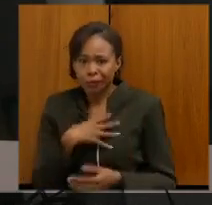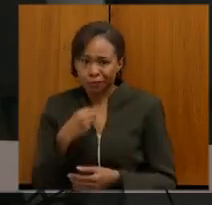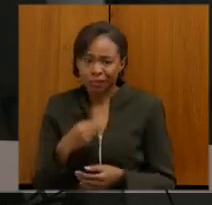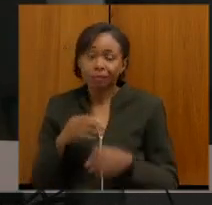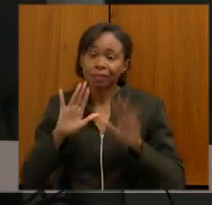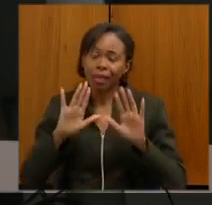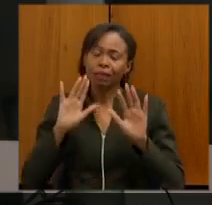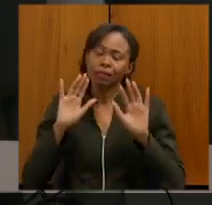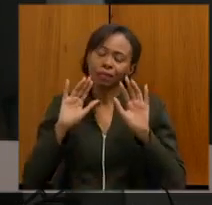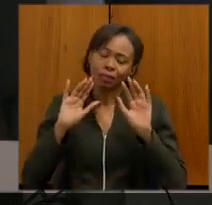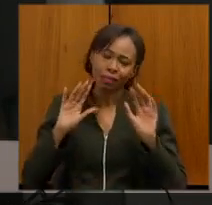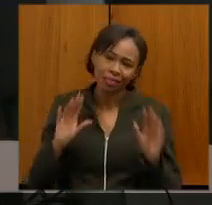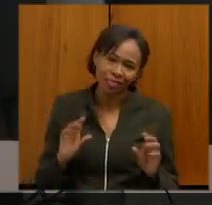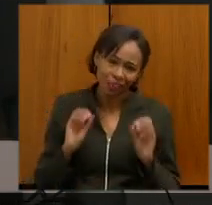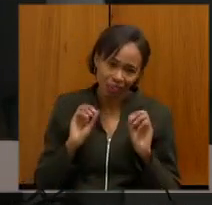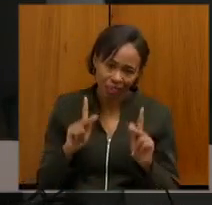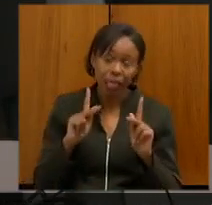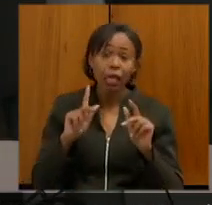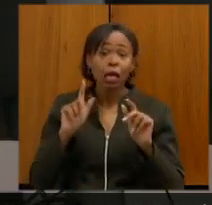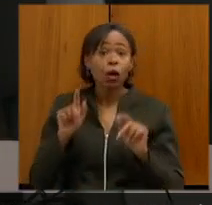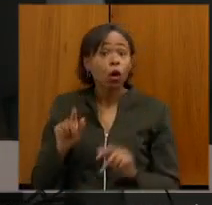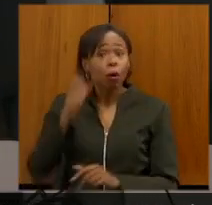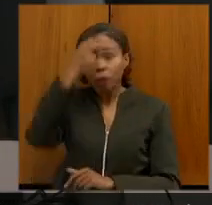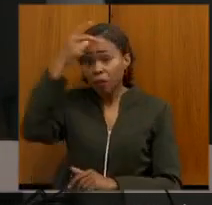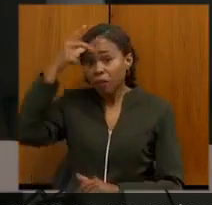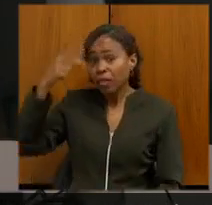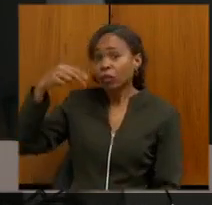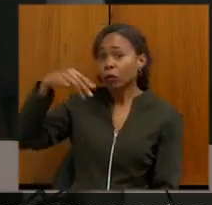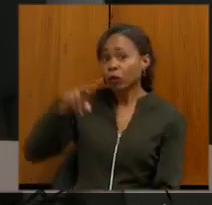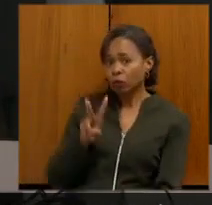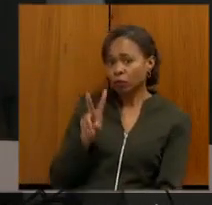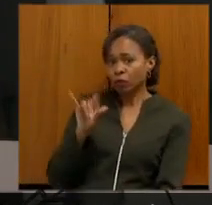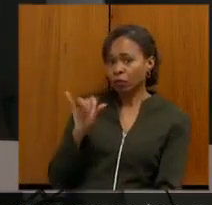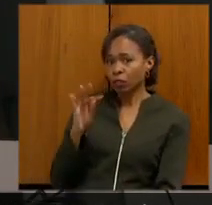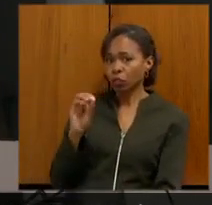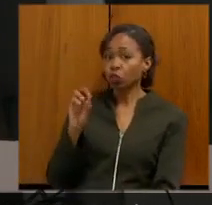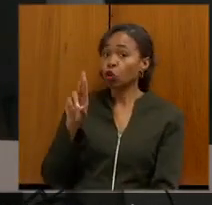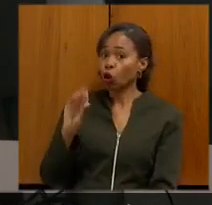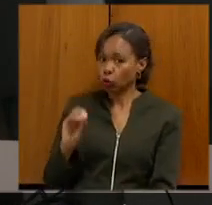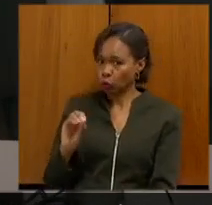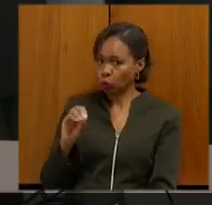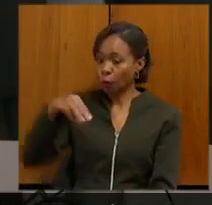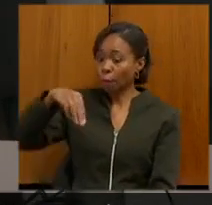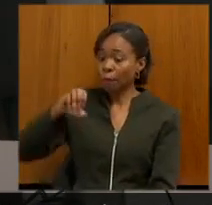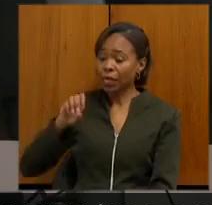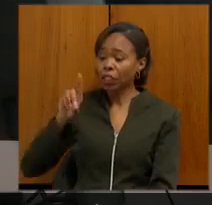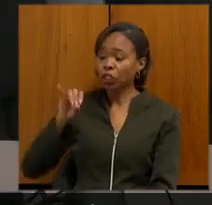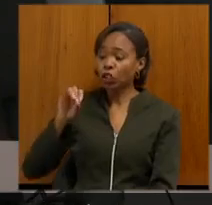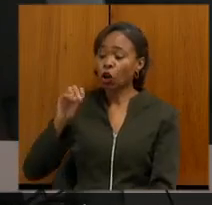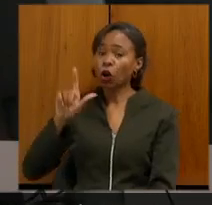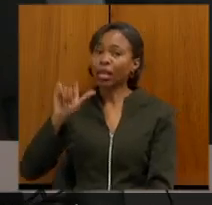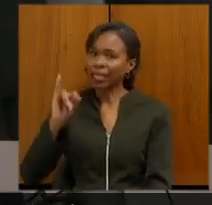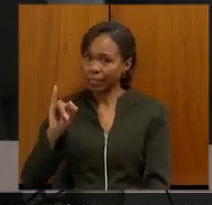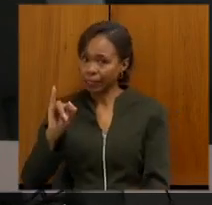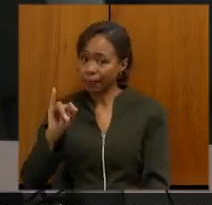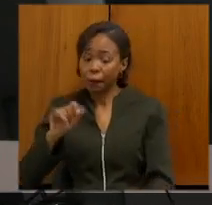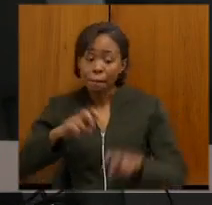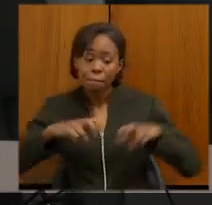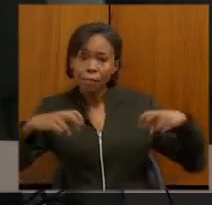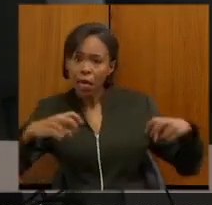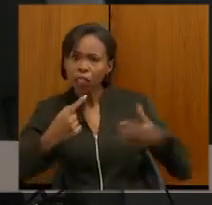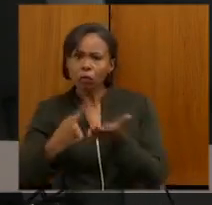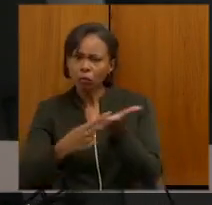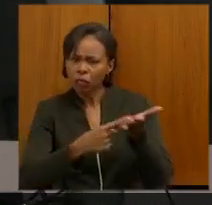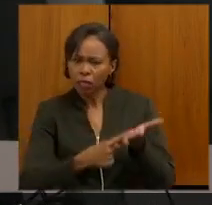então tá olha prefeito vittorio medioli a mesa de negociação aí a